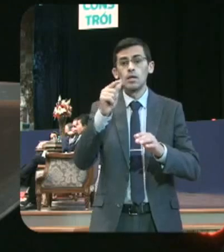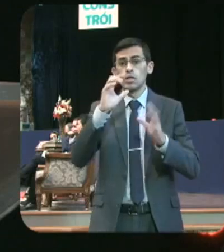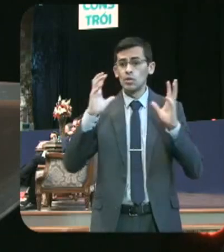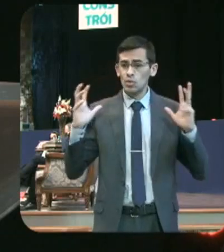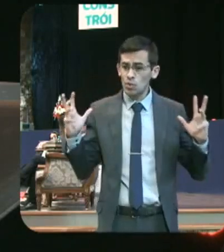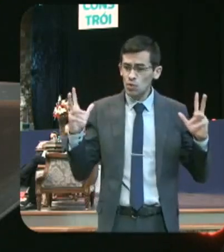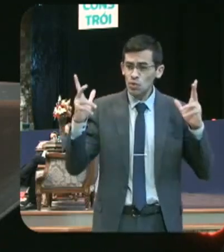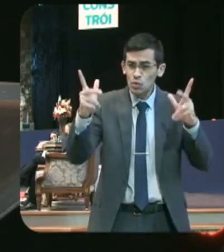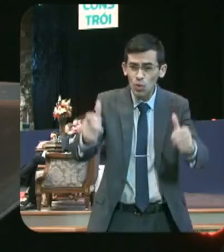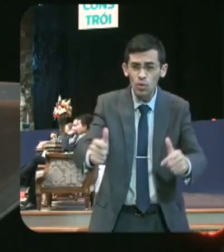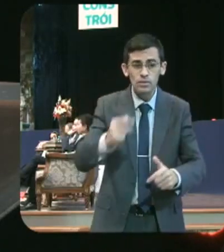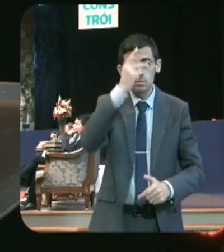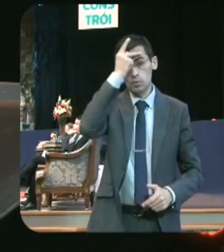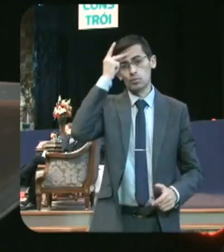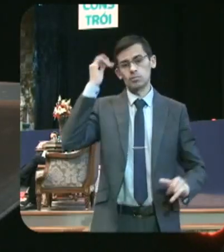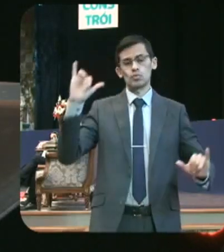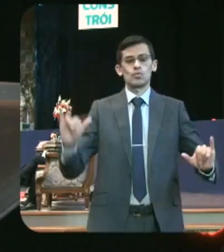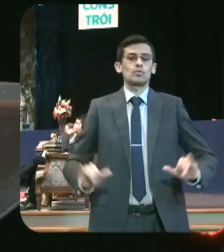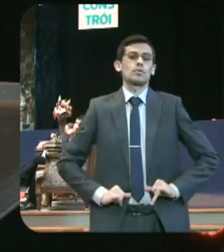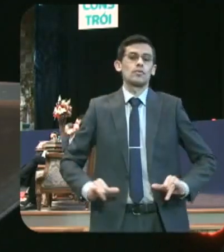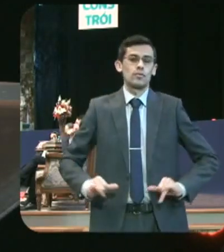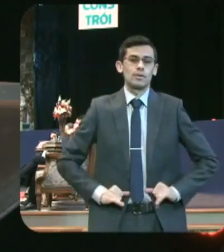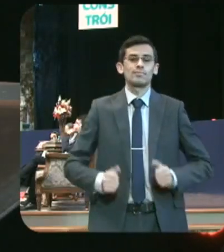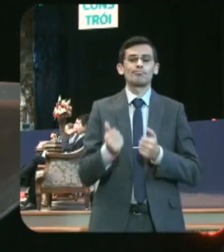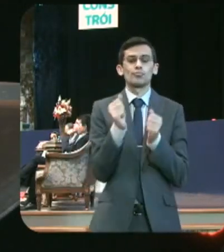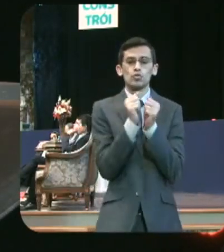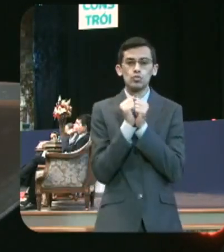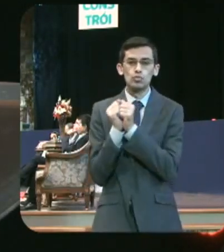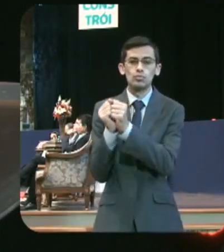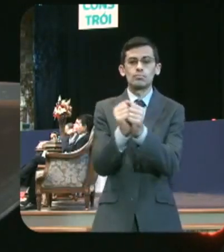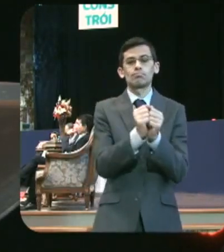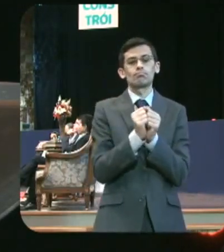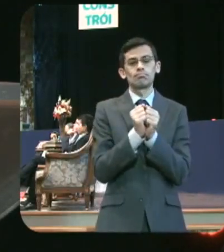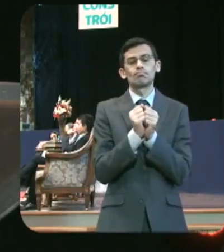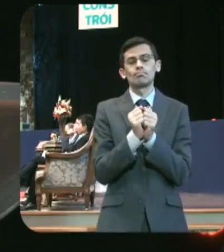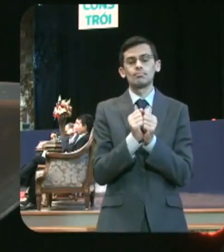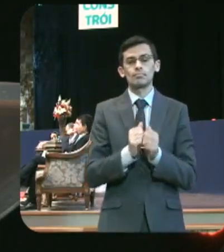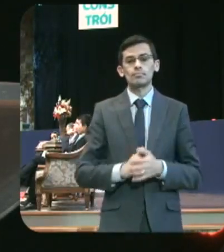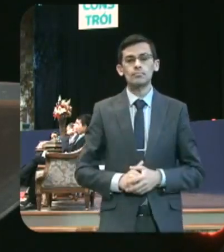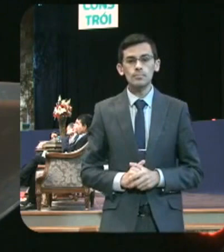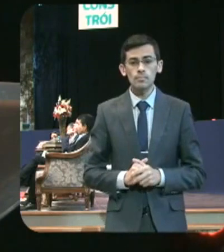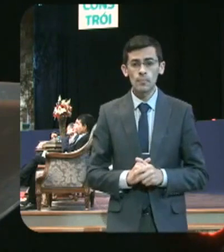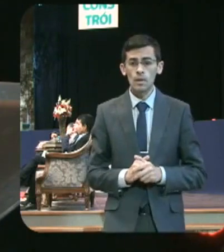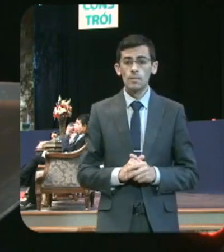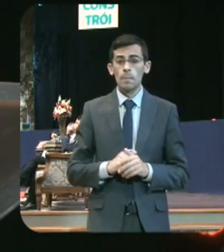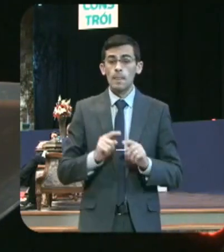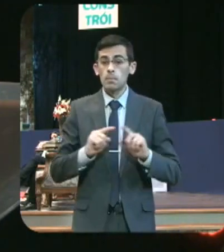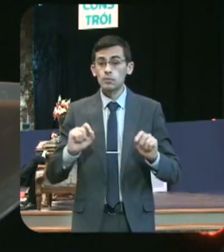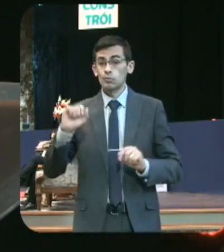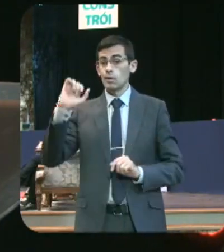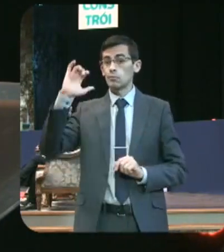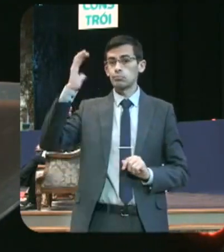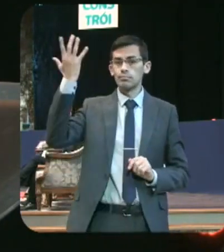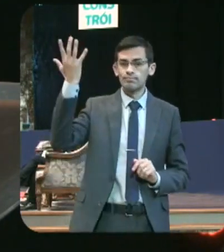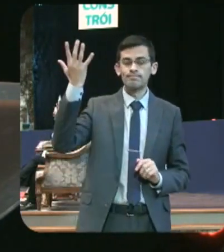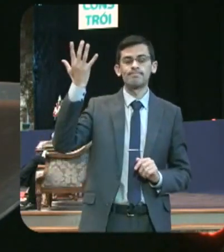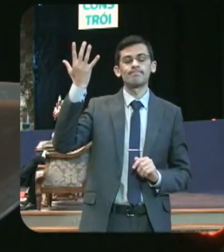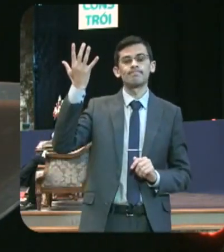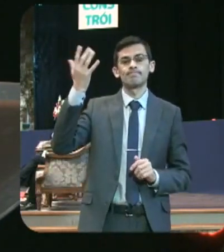todo mundo está sofrendo. E Quando isso